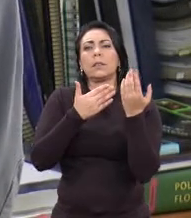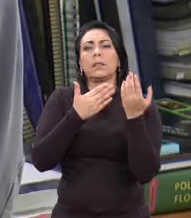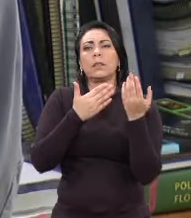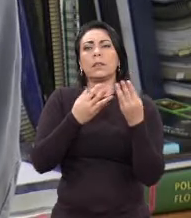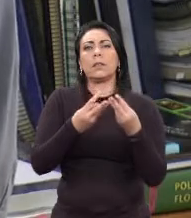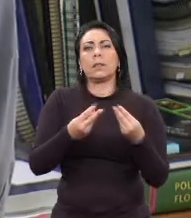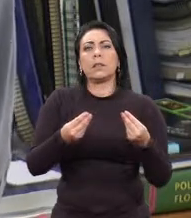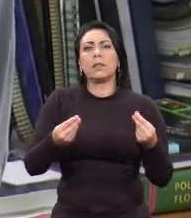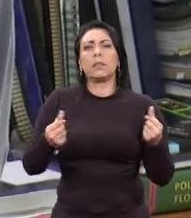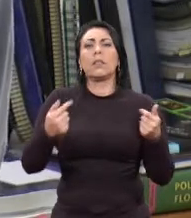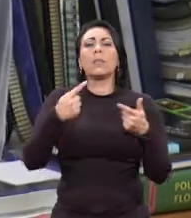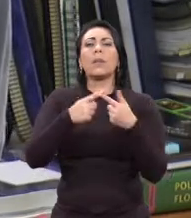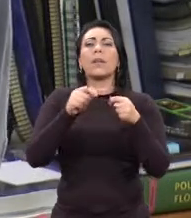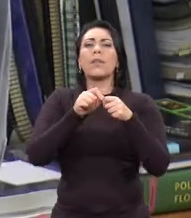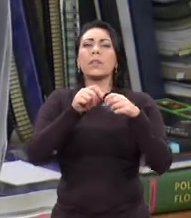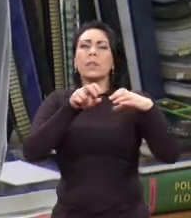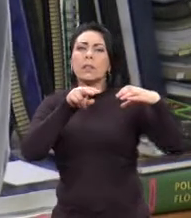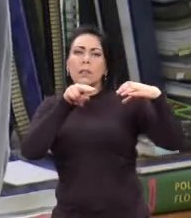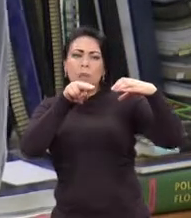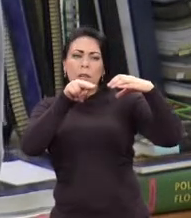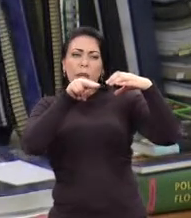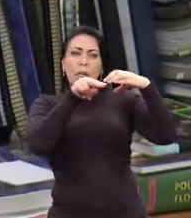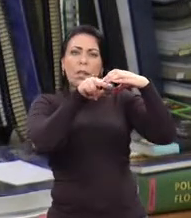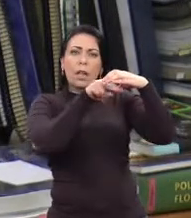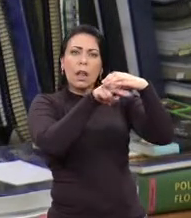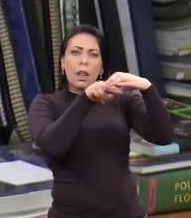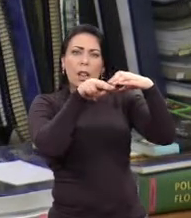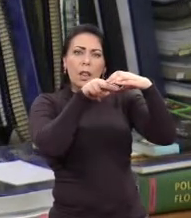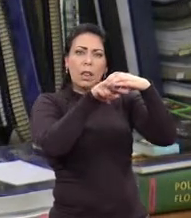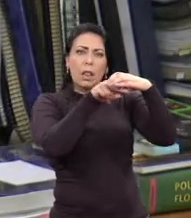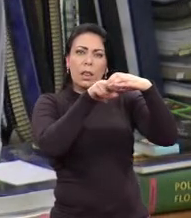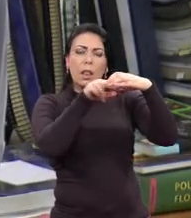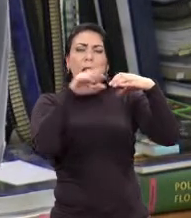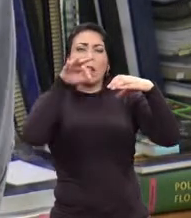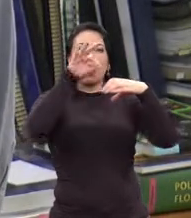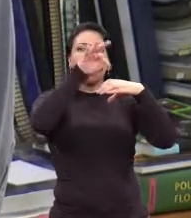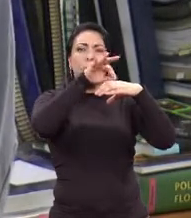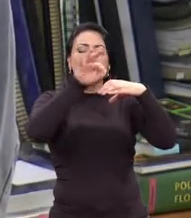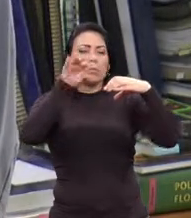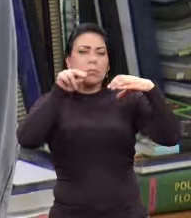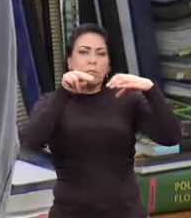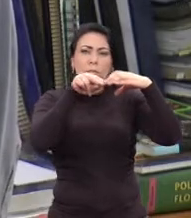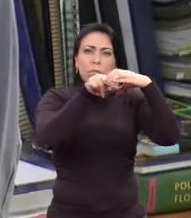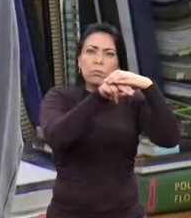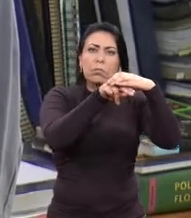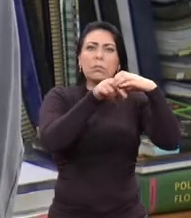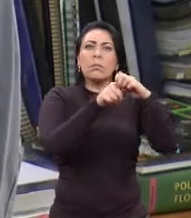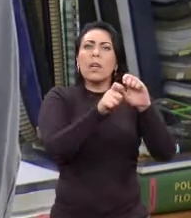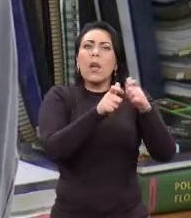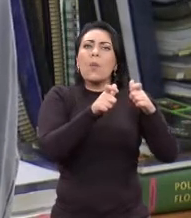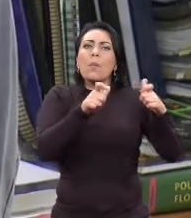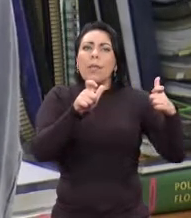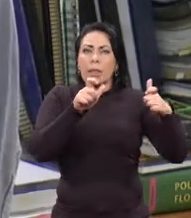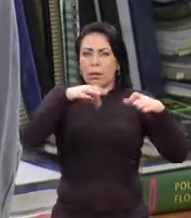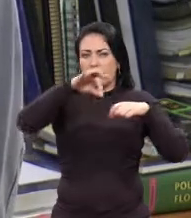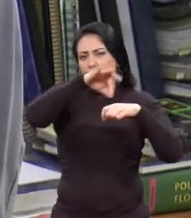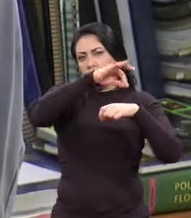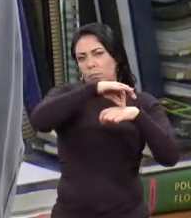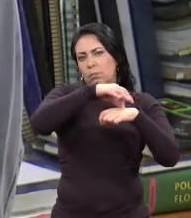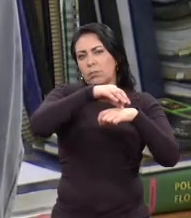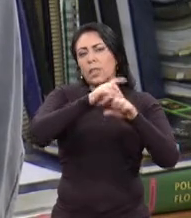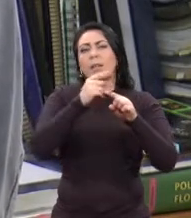para cavar seus túneis de reprodução. E com a fragmentação